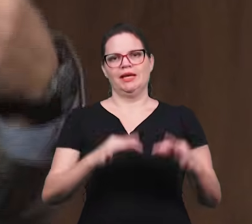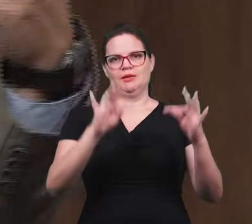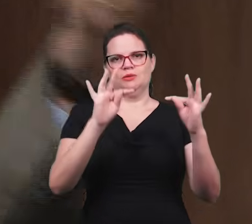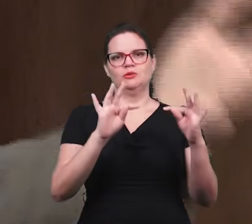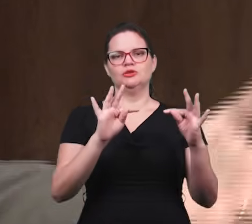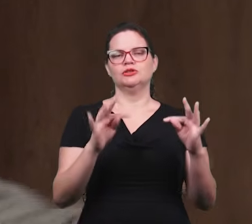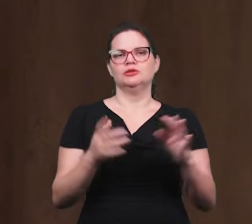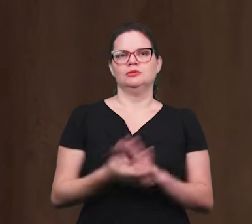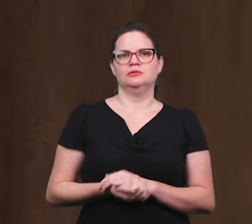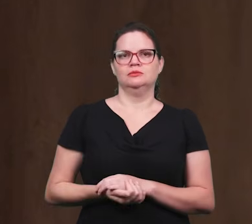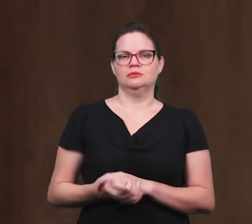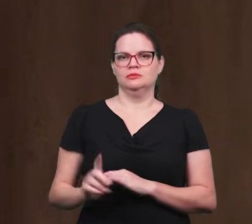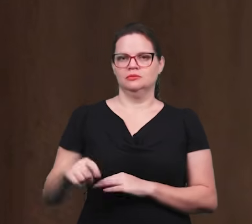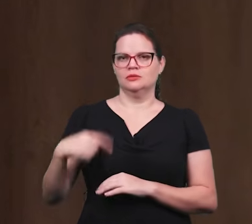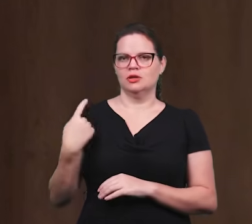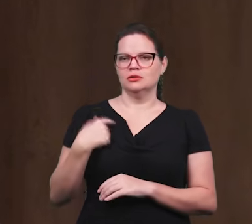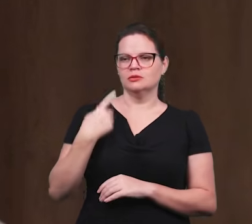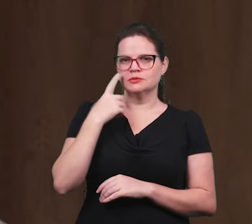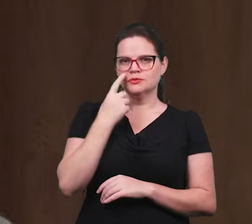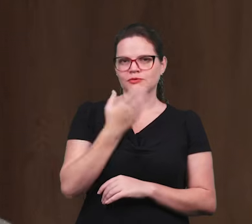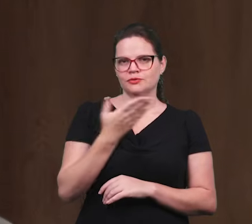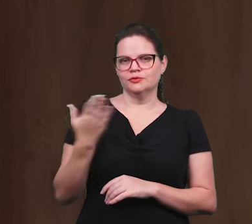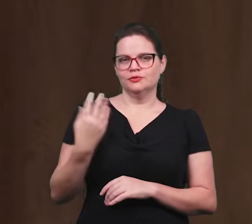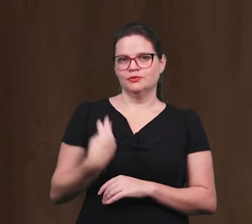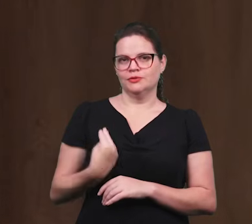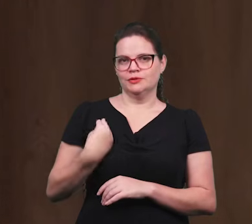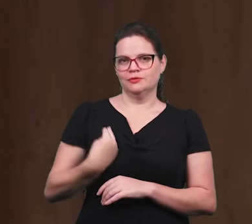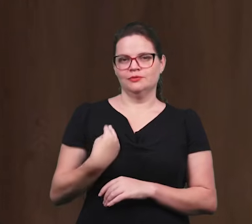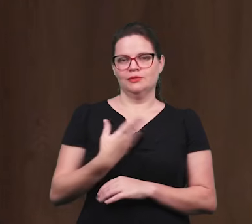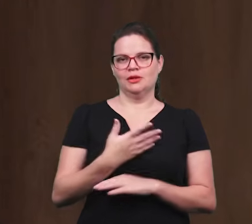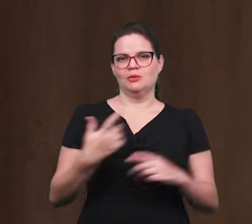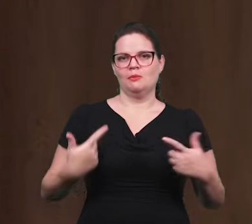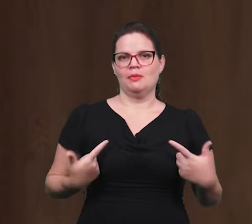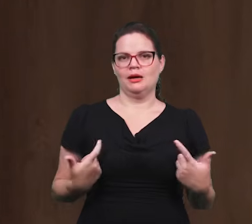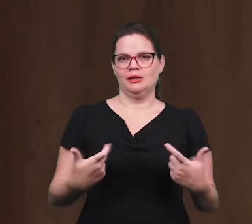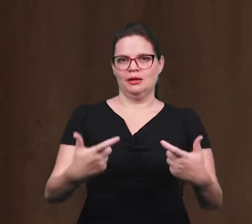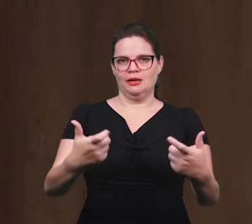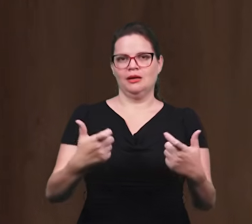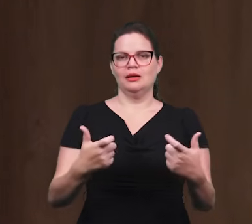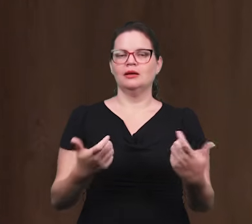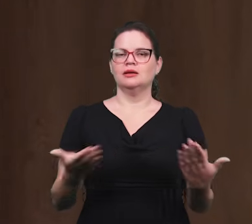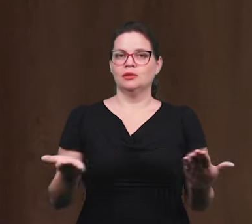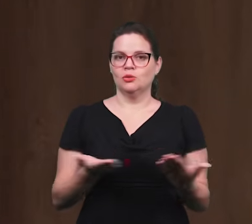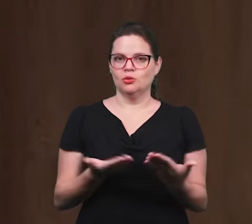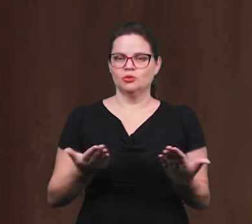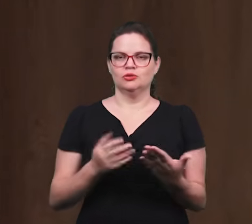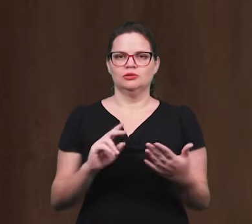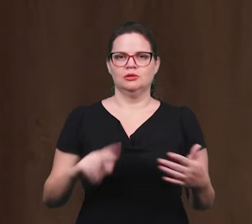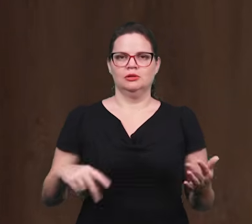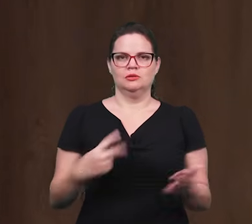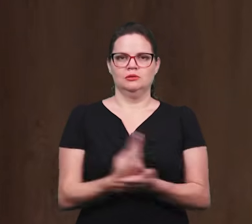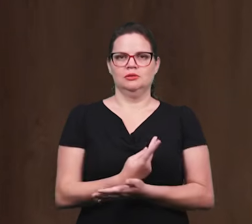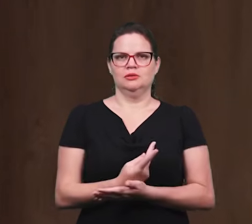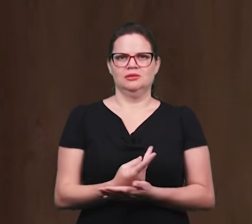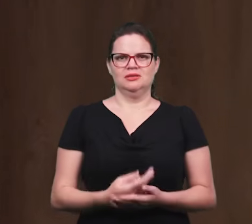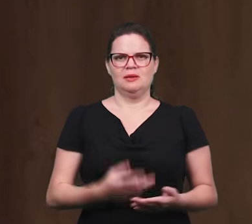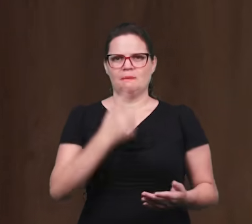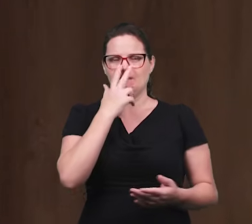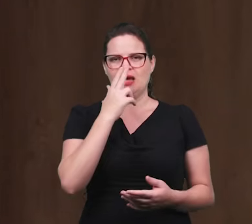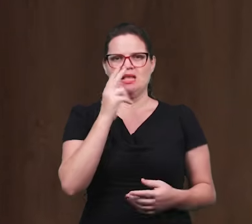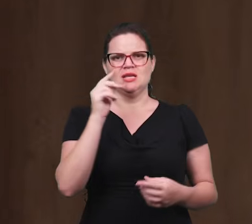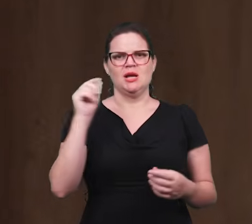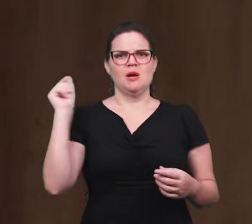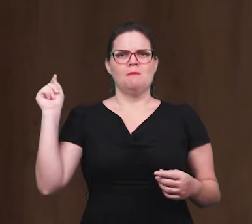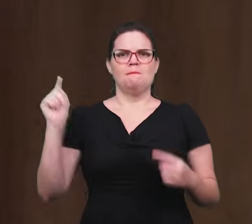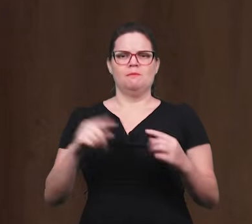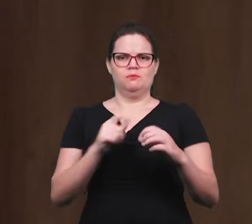aí recentemente, estamos vendo uma guerra que está acontecendo nesse momento, com uma precisão, uma